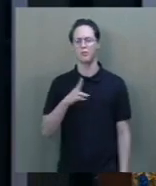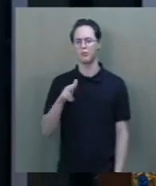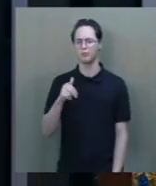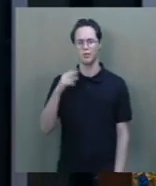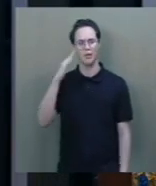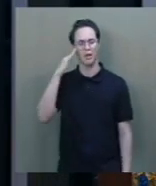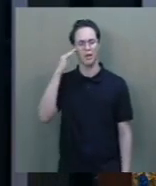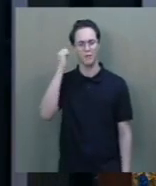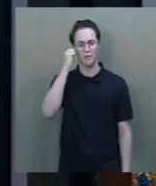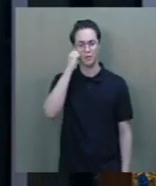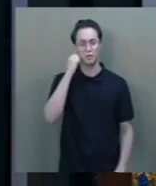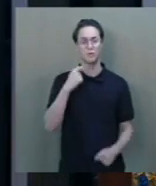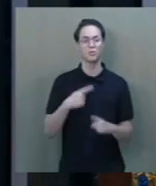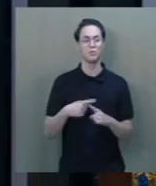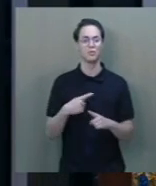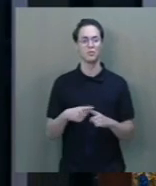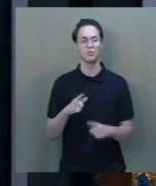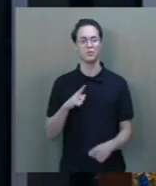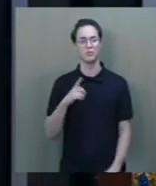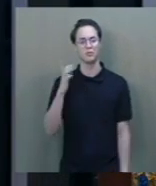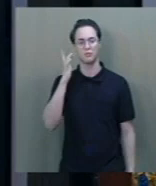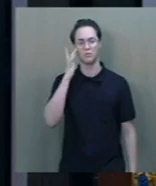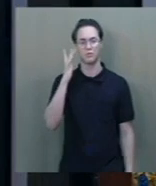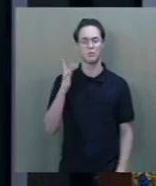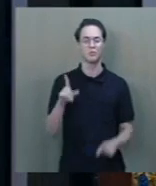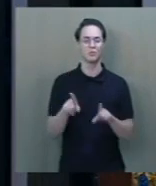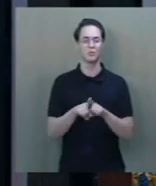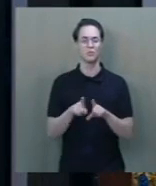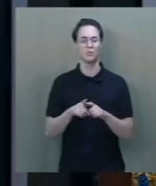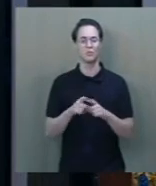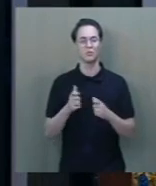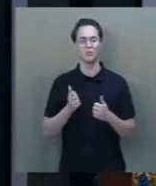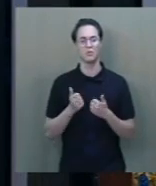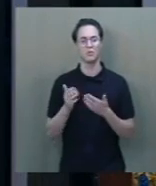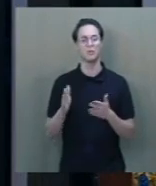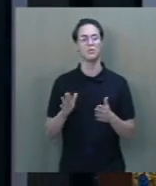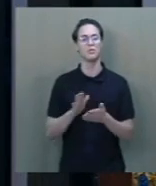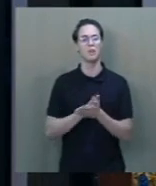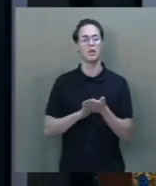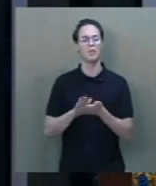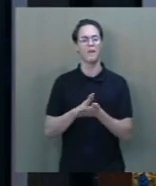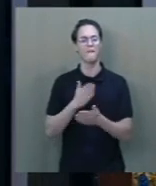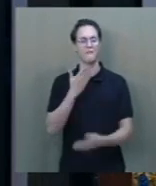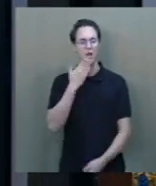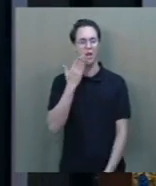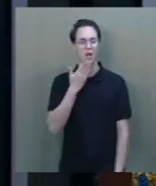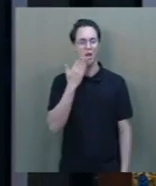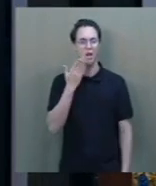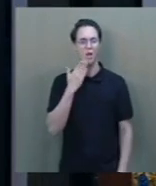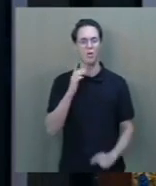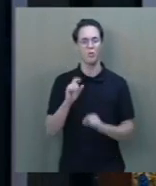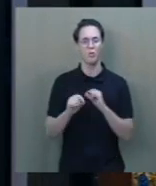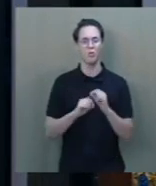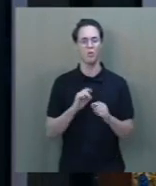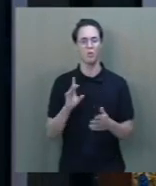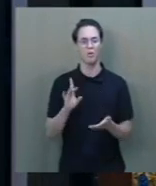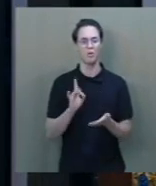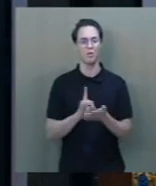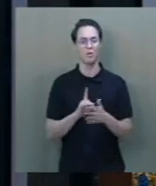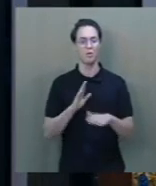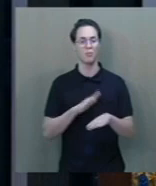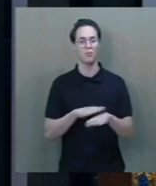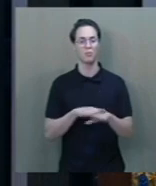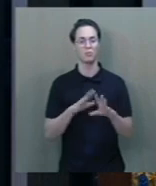arrependi a nenhuma facilidade e não me rendi a nenhuma facilidade que legitimasse aquele momento